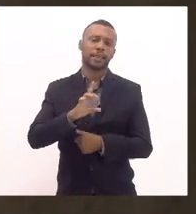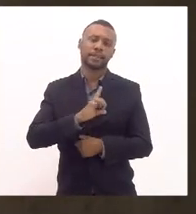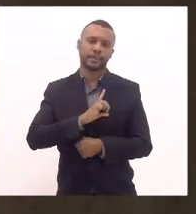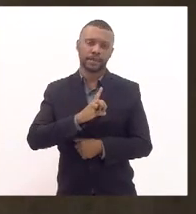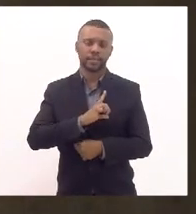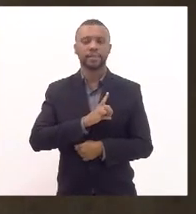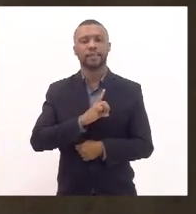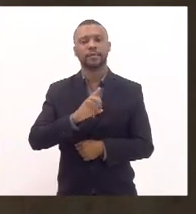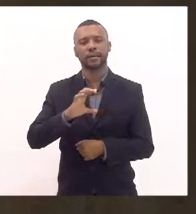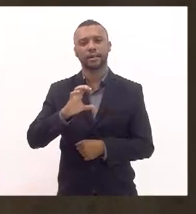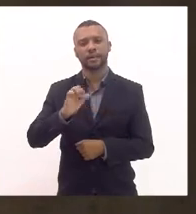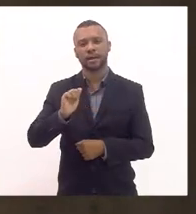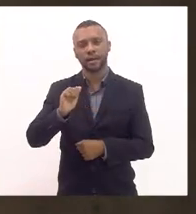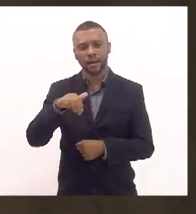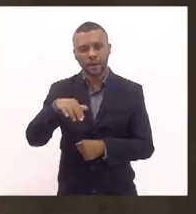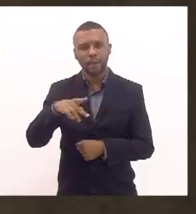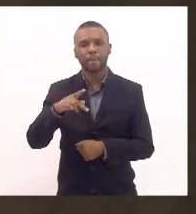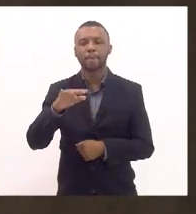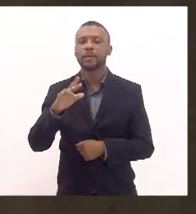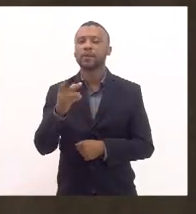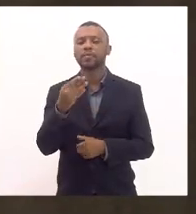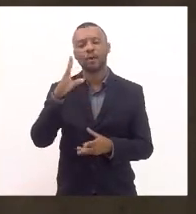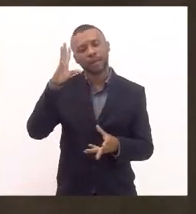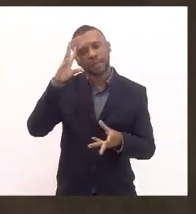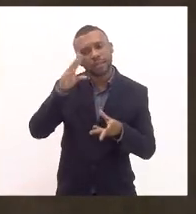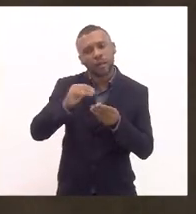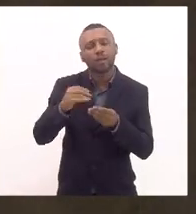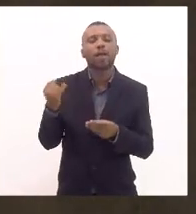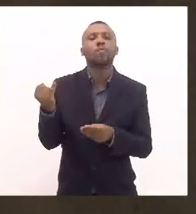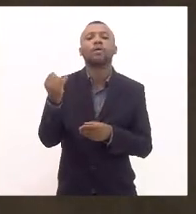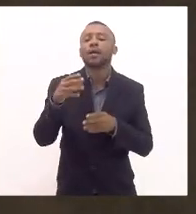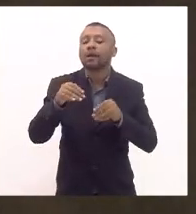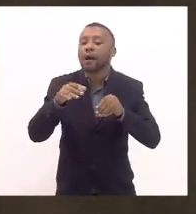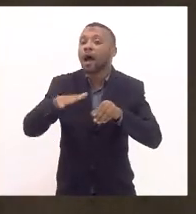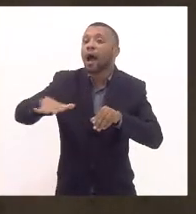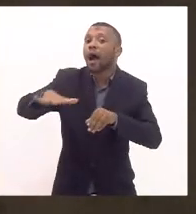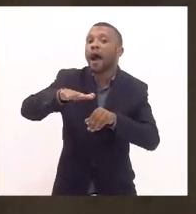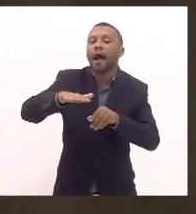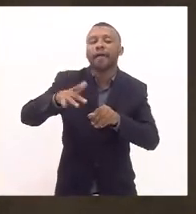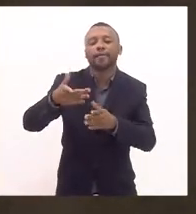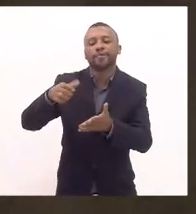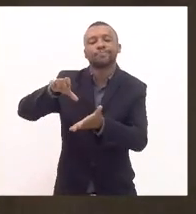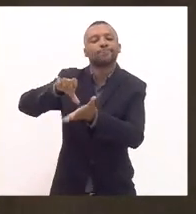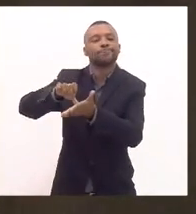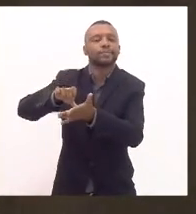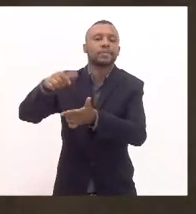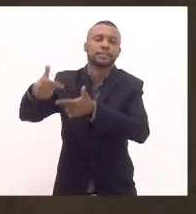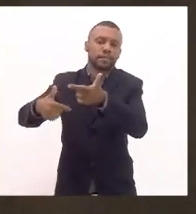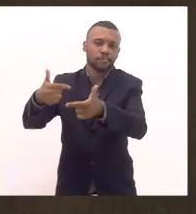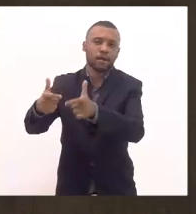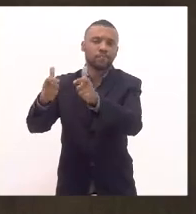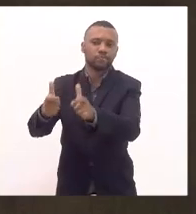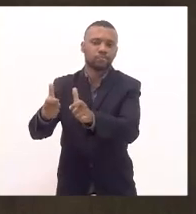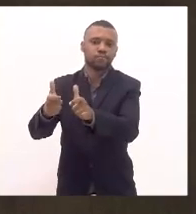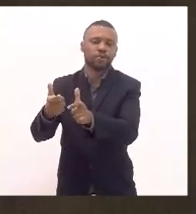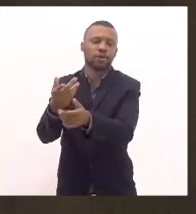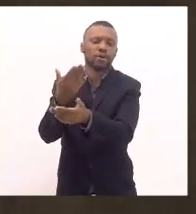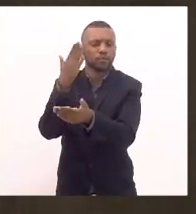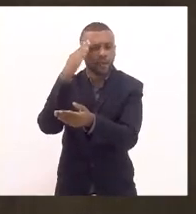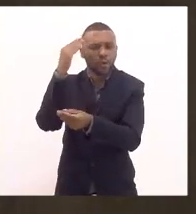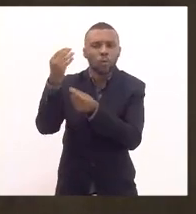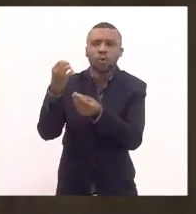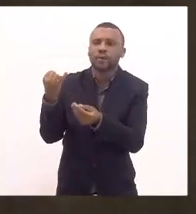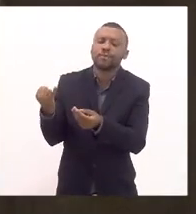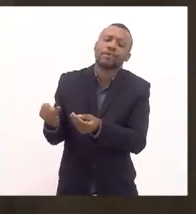portanto entendo e conheço muito bem o território de atuação de você sei o quanto atividade de